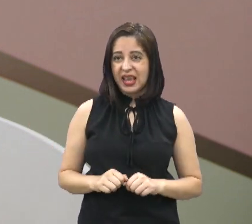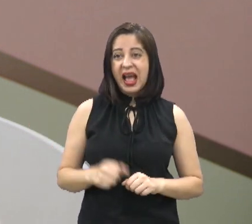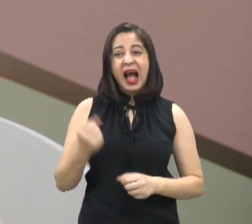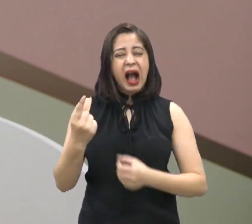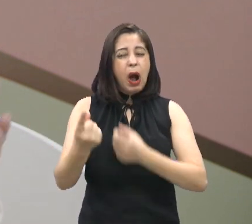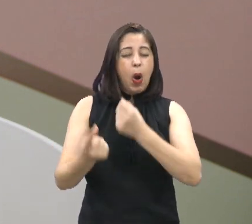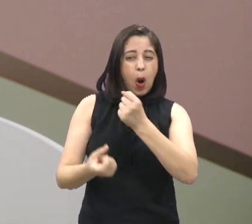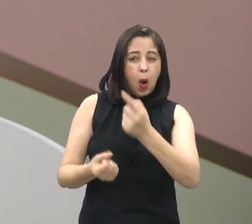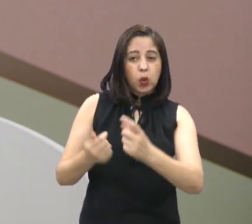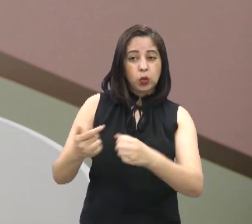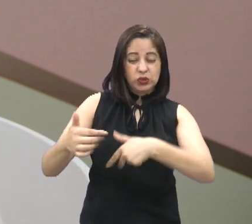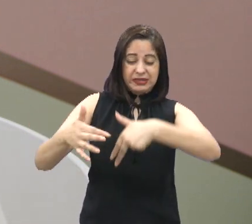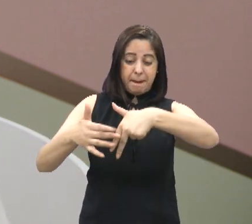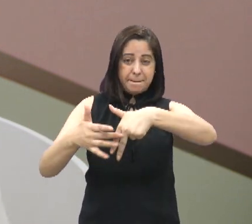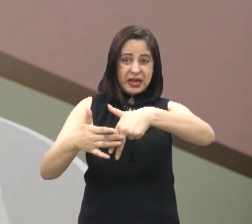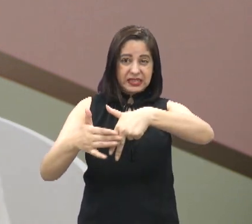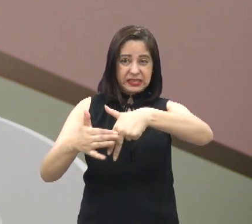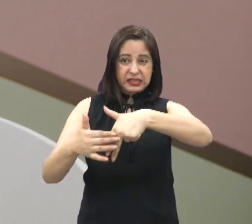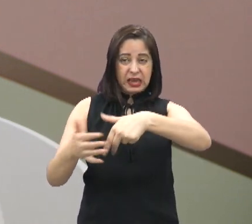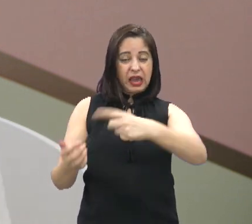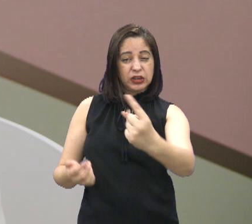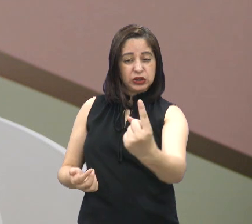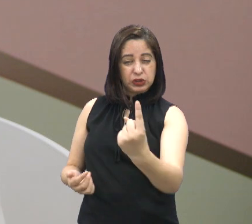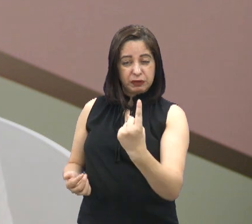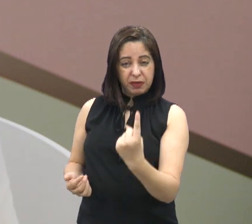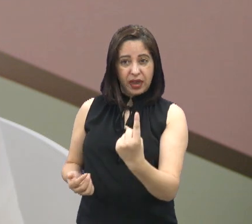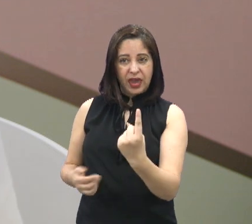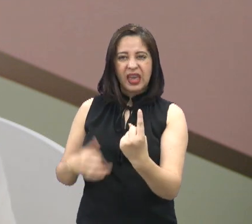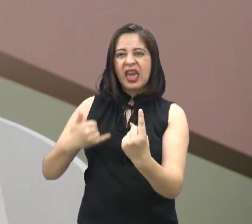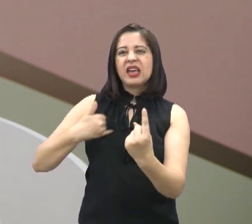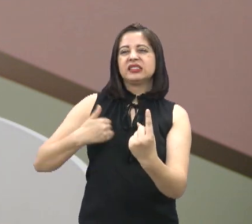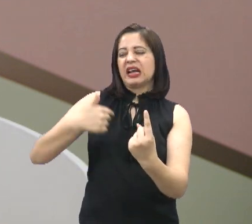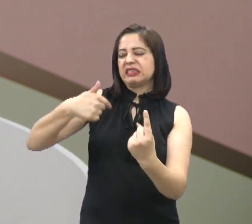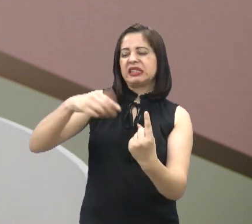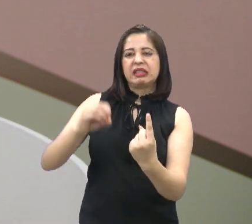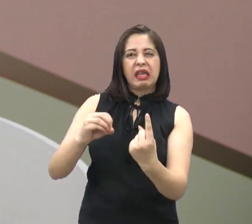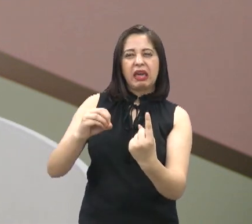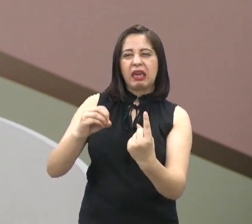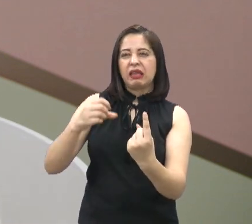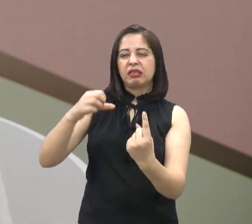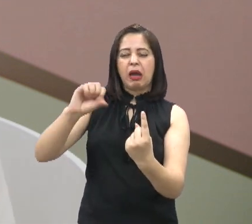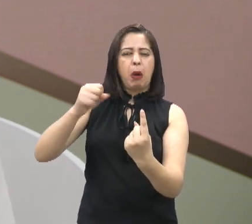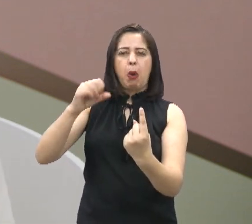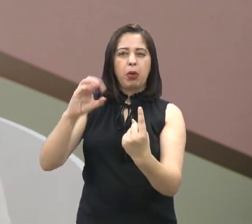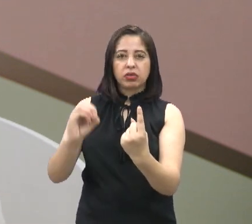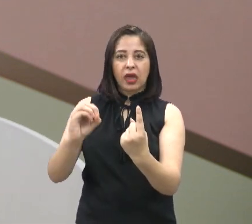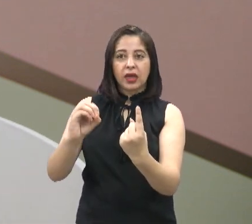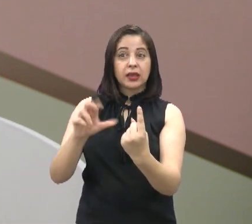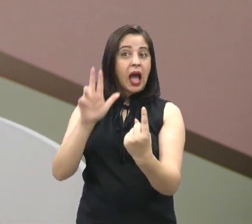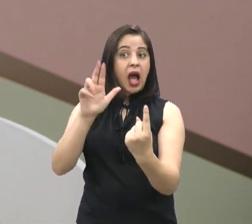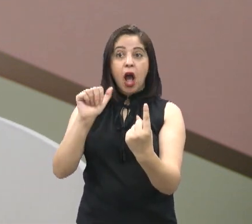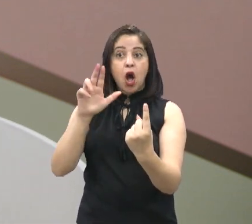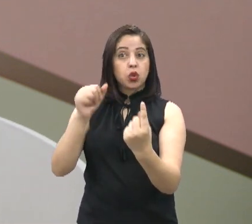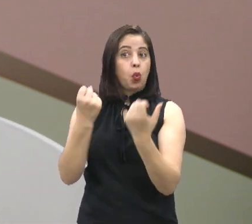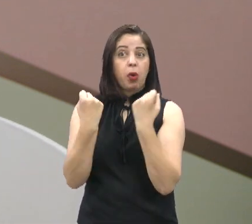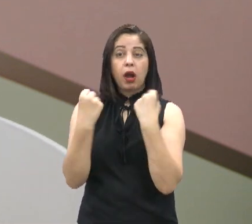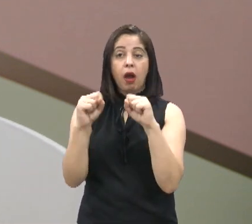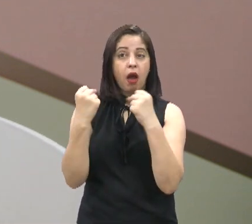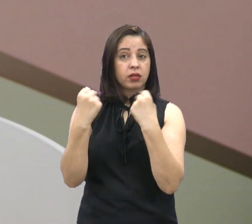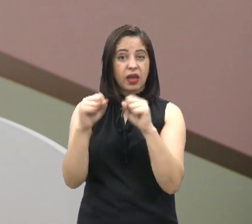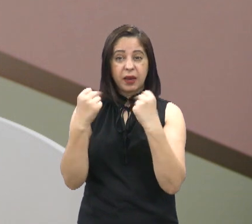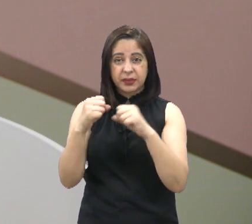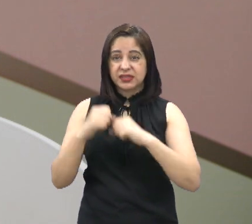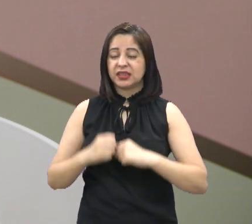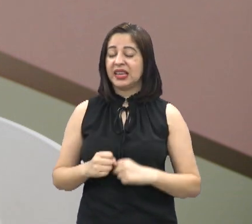70, que nunca fizeram nada, assim, de prática de atividade física, né? Regular, é tão difícil da